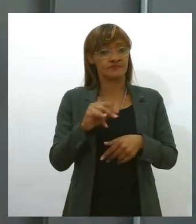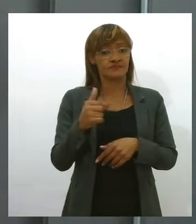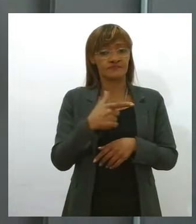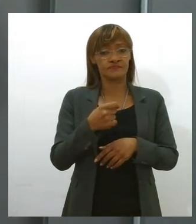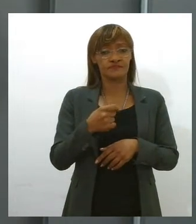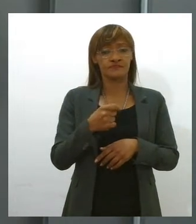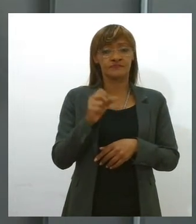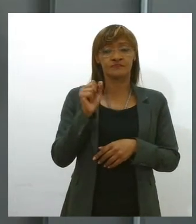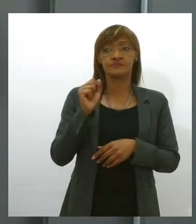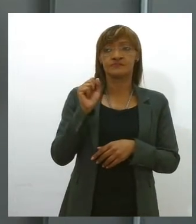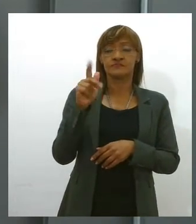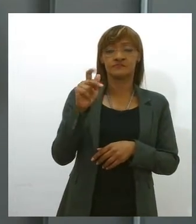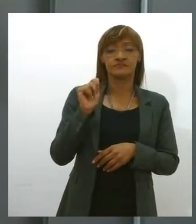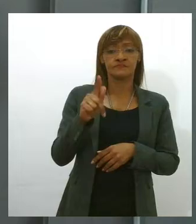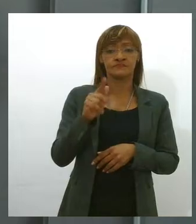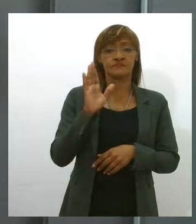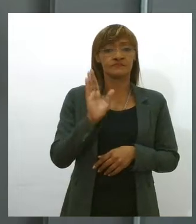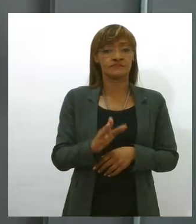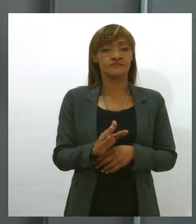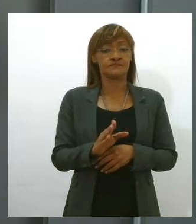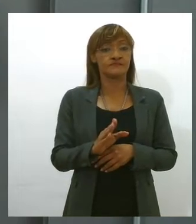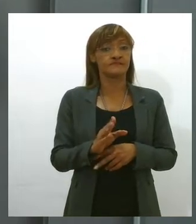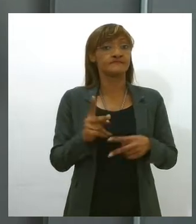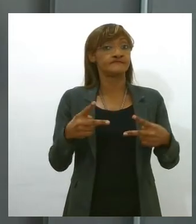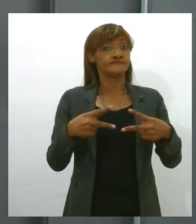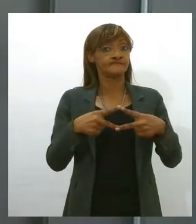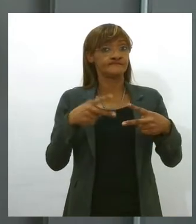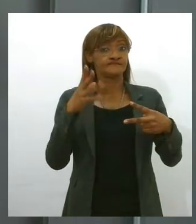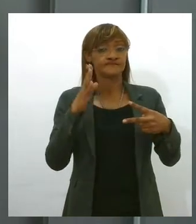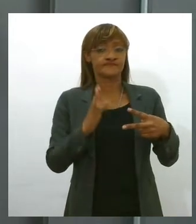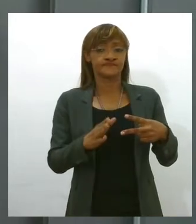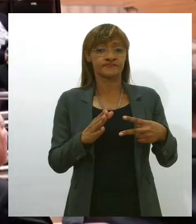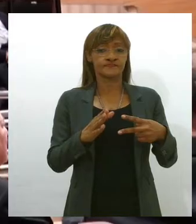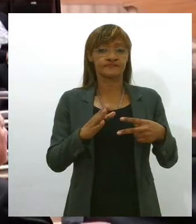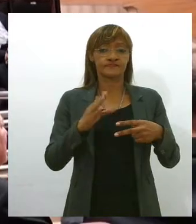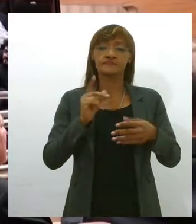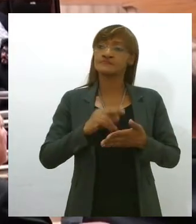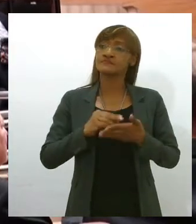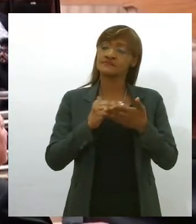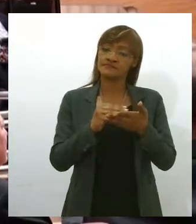Sergipano e dois diplomas de honra ao mérito foram entregues acompanha